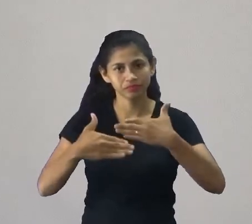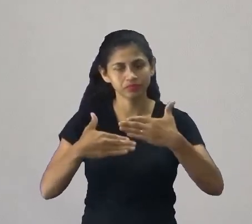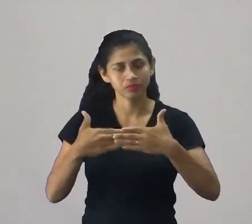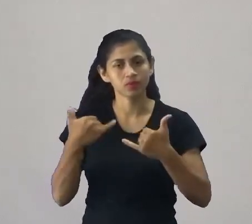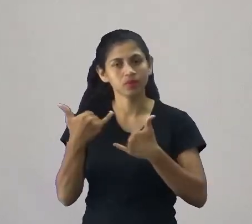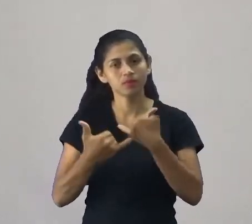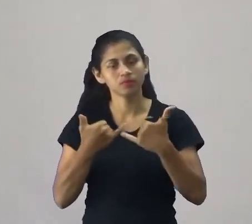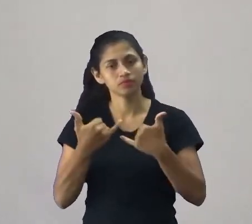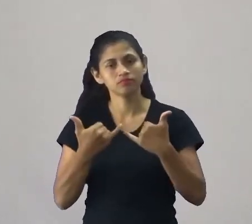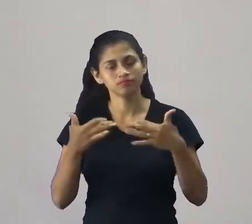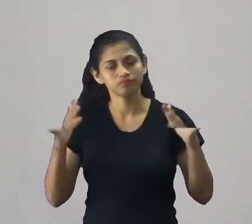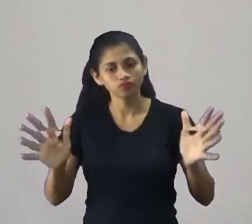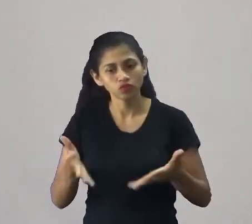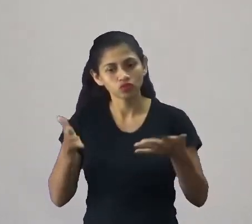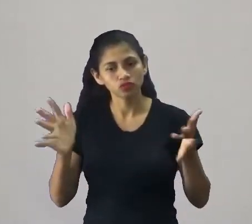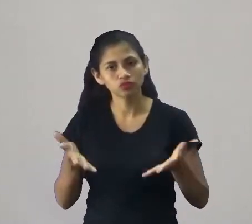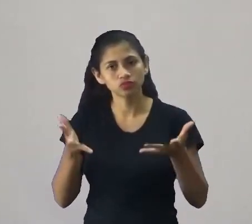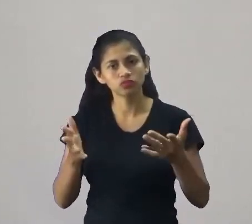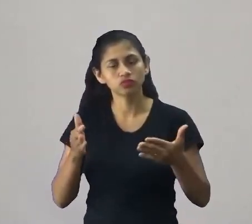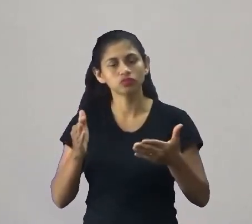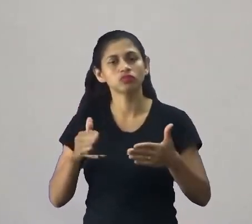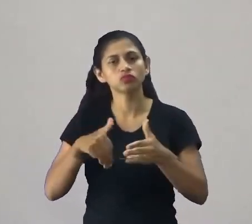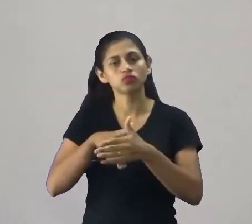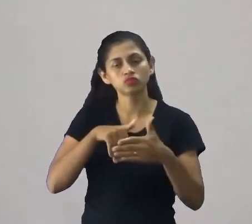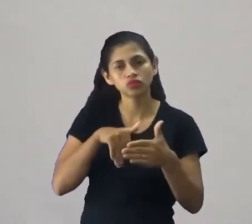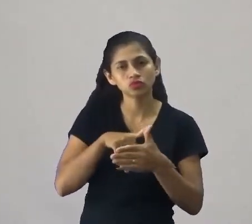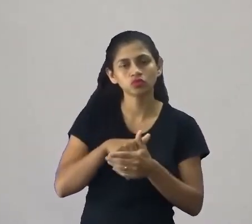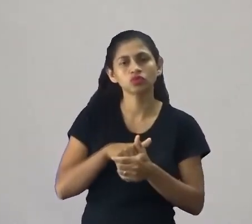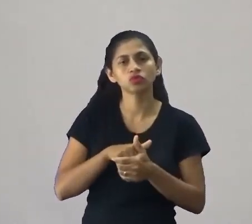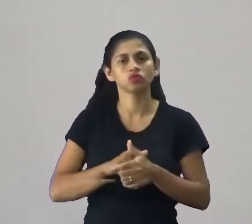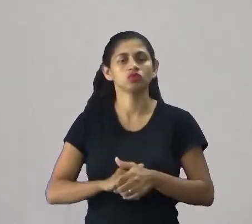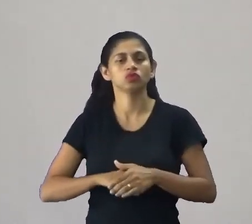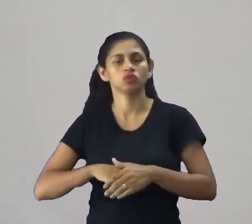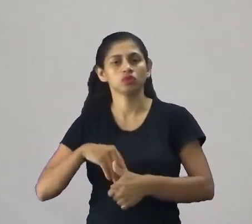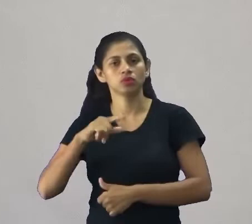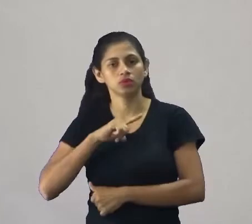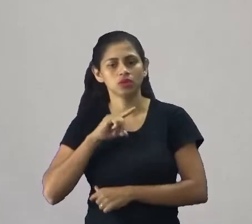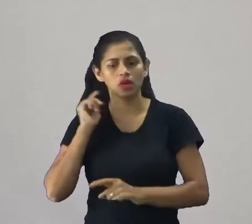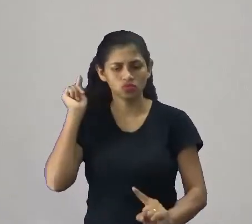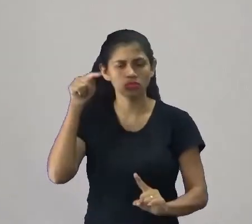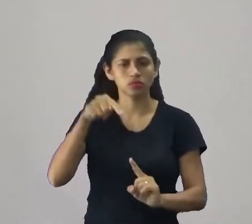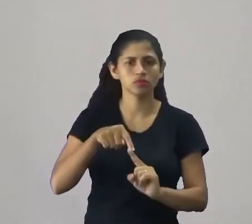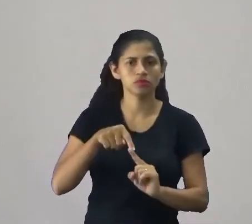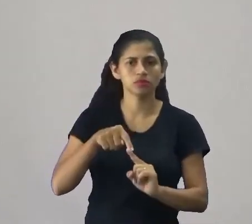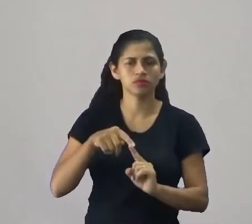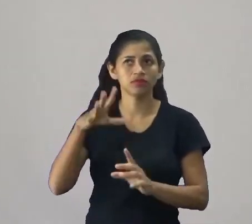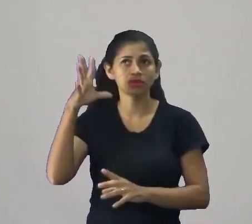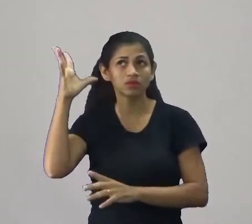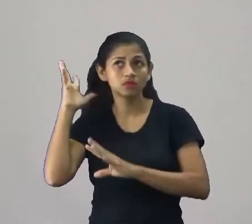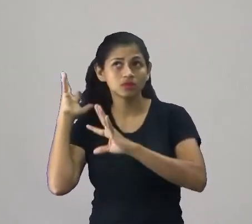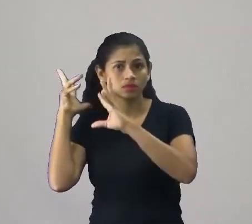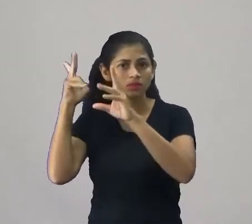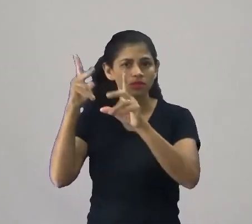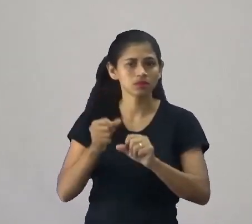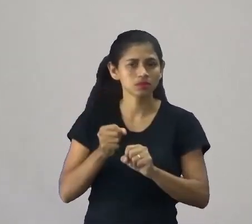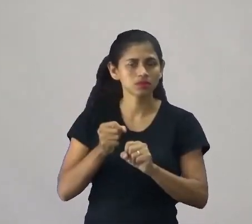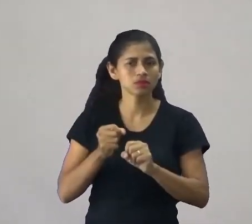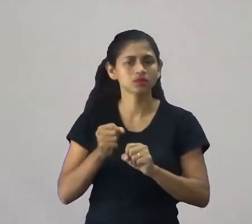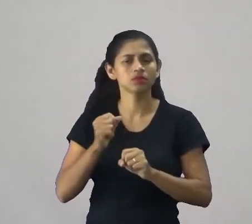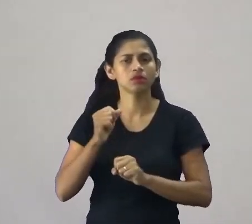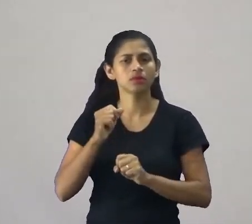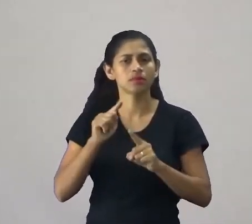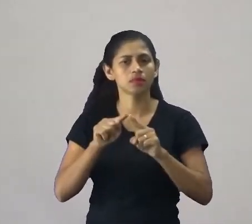brincadeiras estimuladas em um jogo, que tem um objetivo e que fazem esse resgate, mas fazem essa reprodução e, mesmo